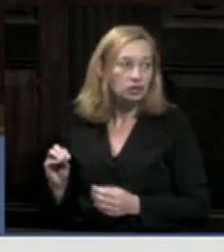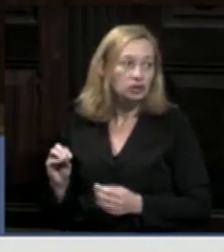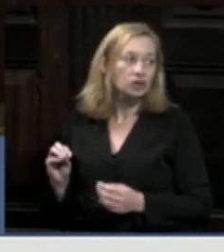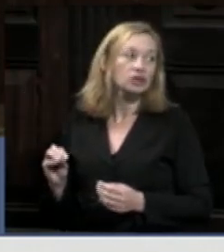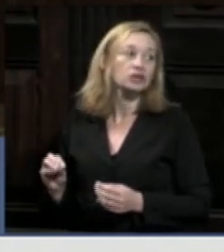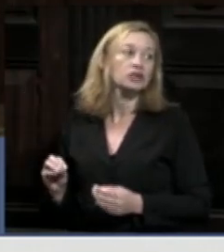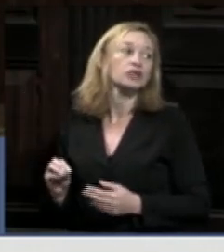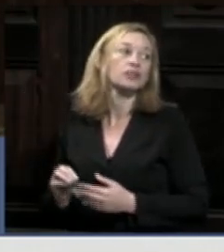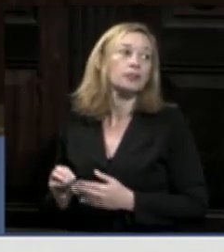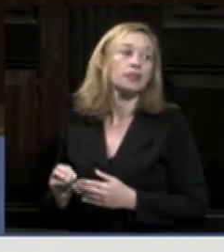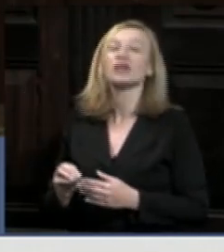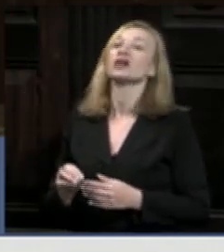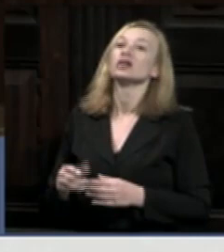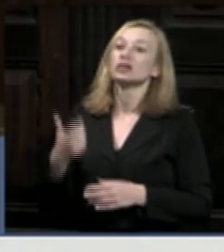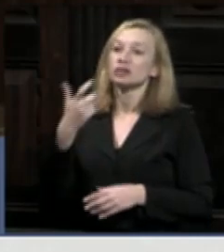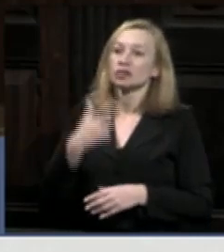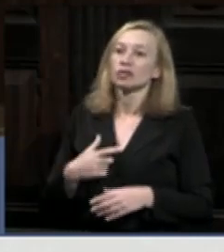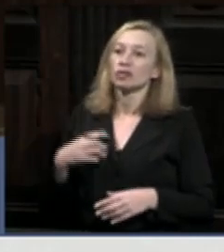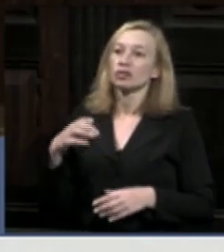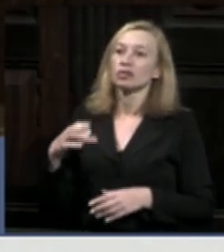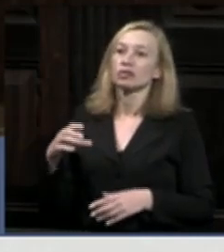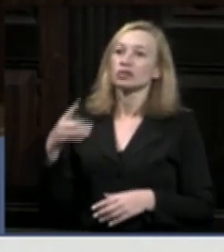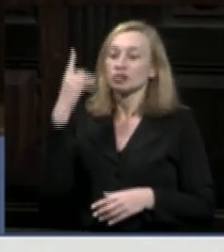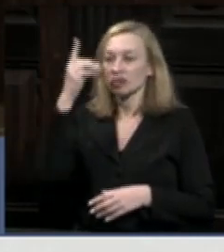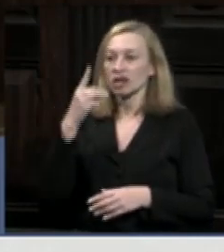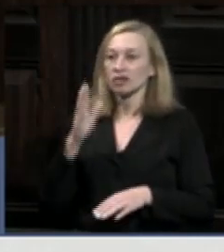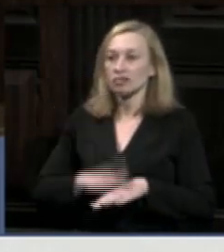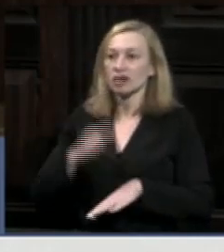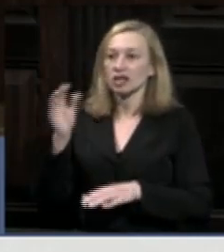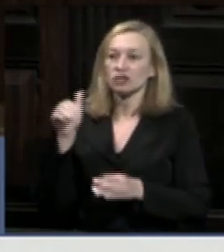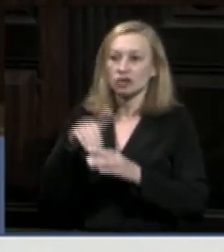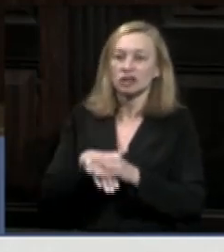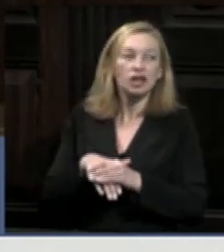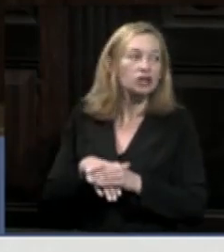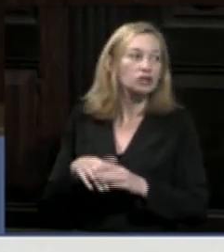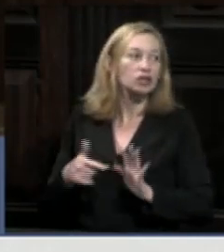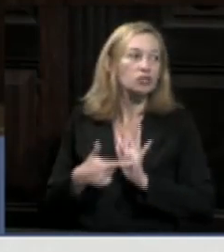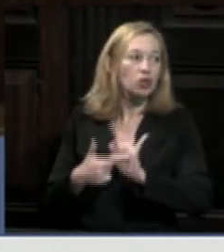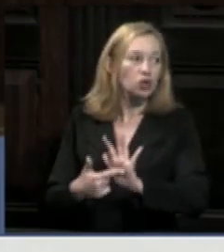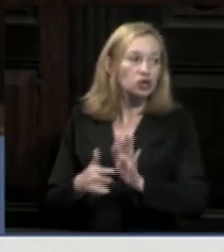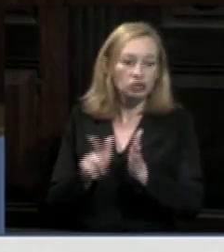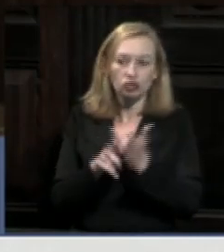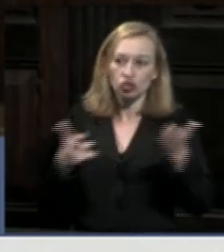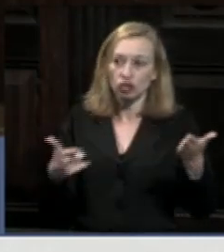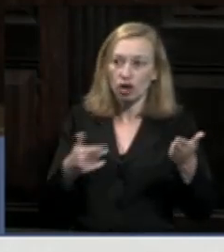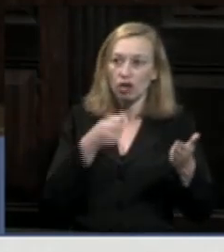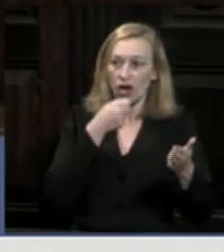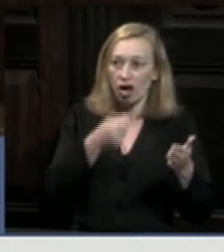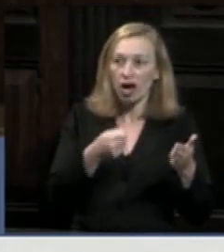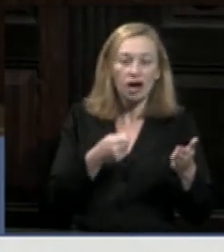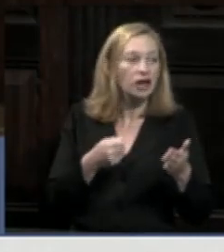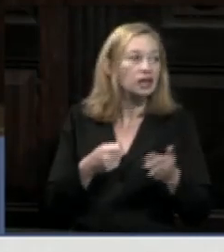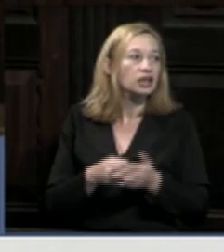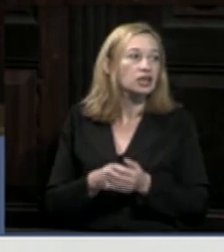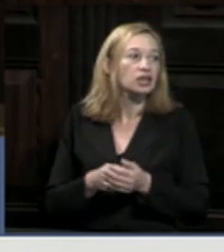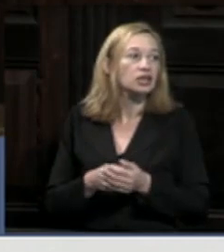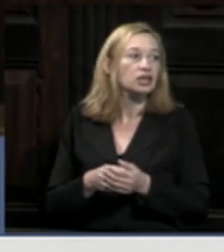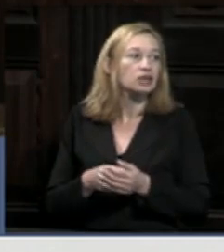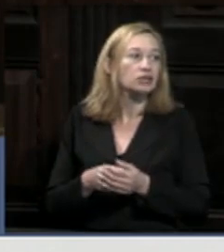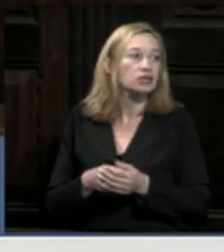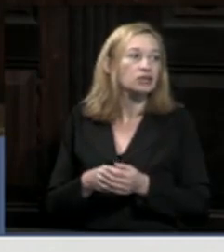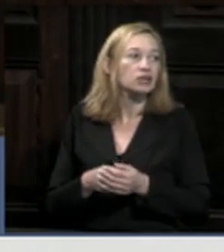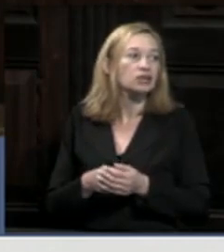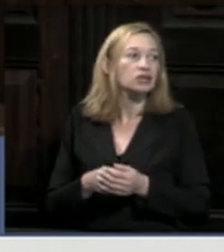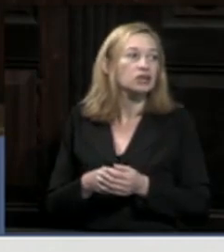o que saiu na matéria é que o deputado tinha um carro que hoje enfim pleiteia uma vaga é